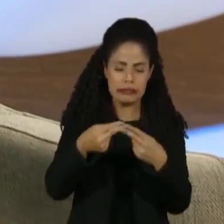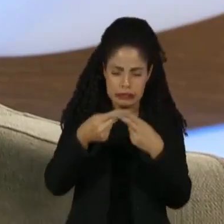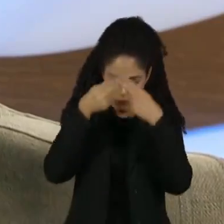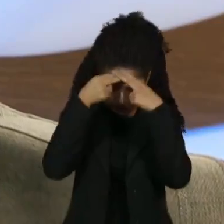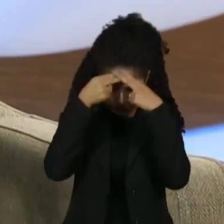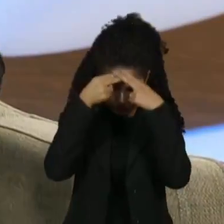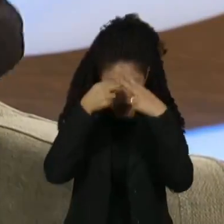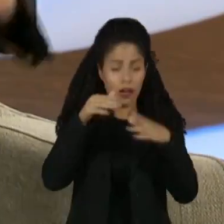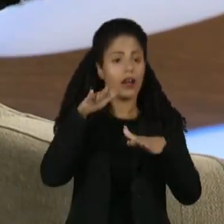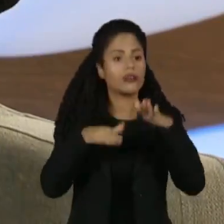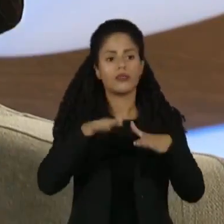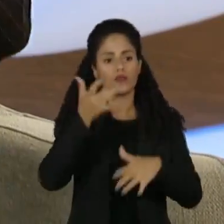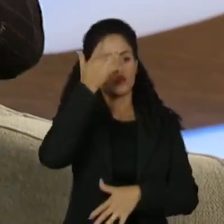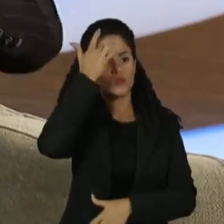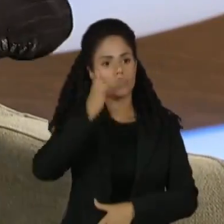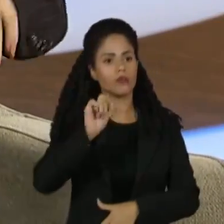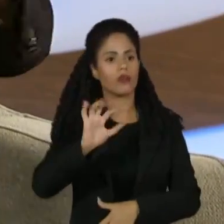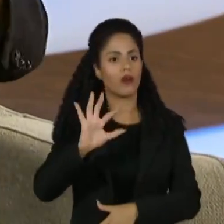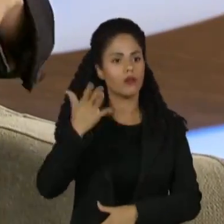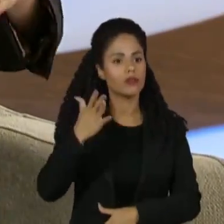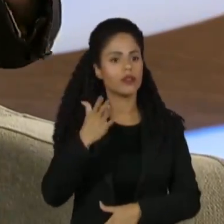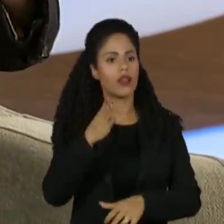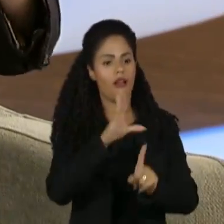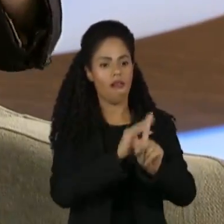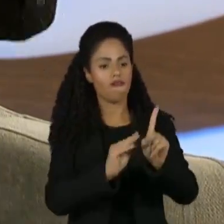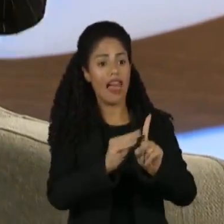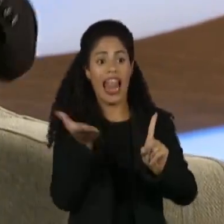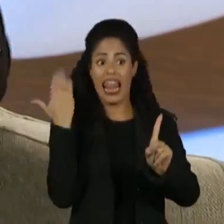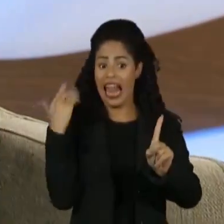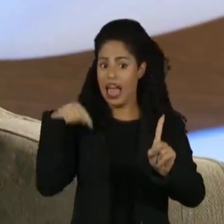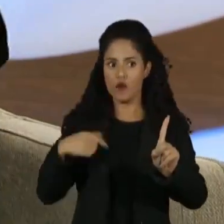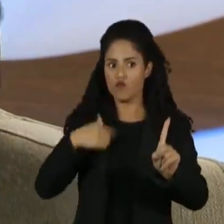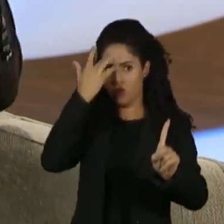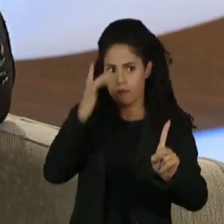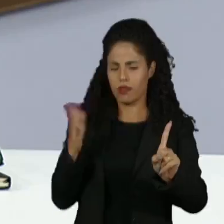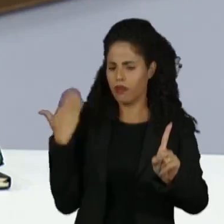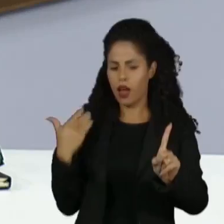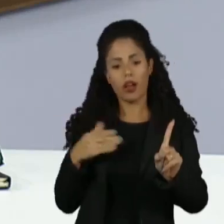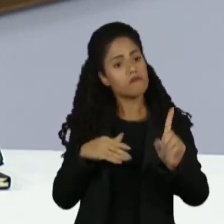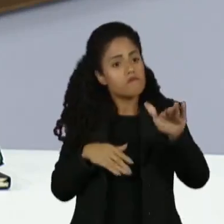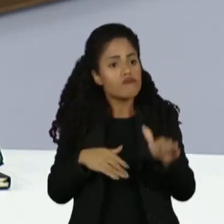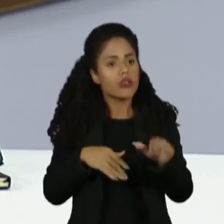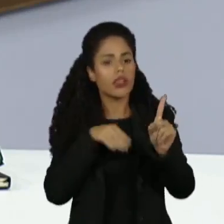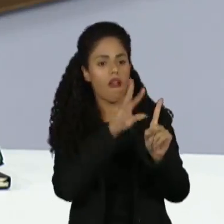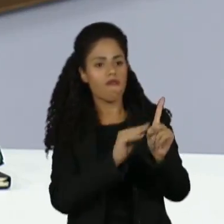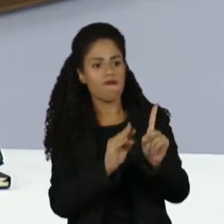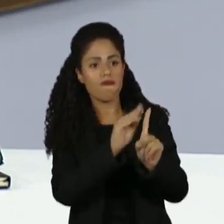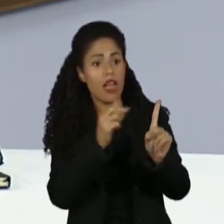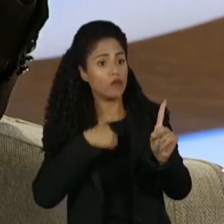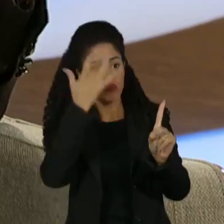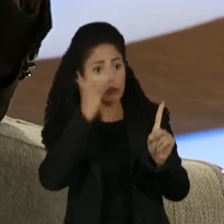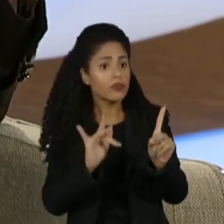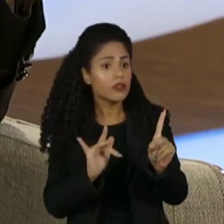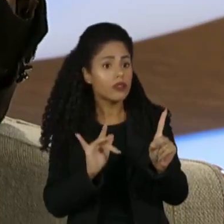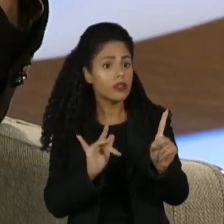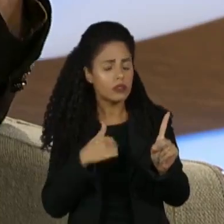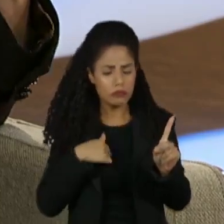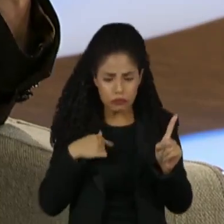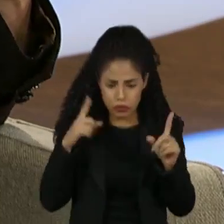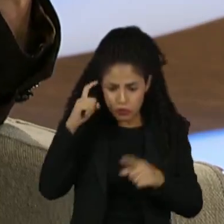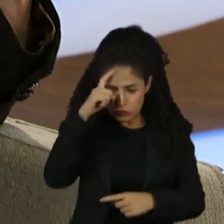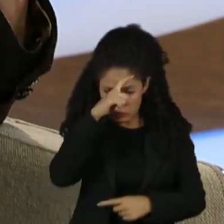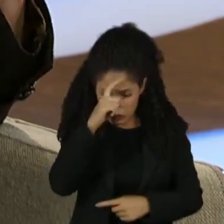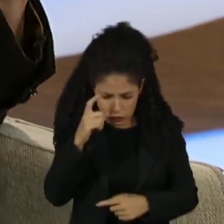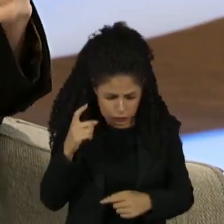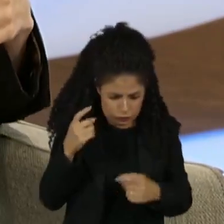mais que a gente não saiba que está vivendo um assédio sexual, lá no fundo a gente sabe. Fica esquisito. Fica difícil de